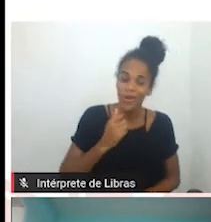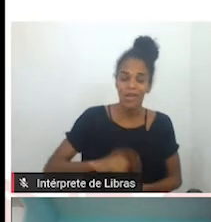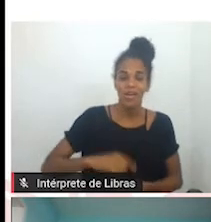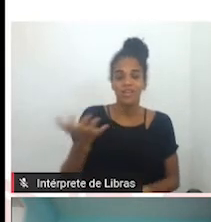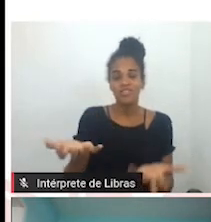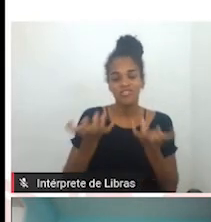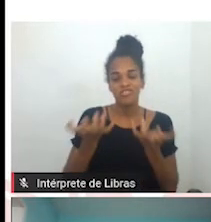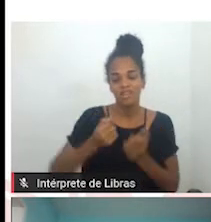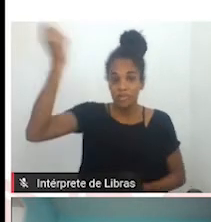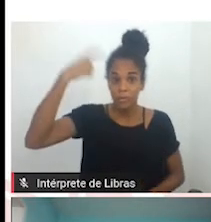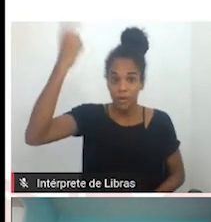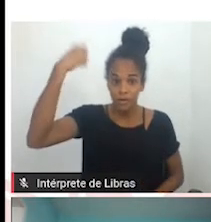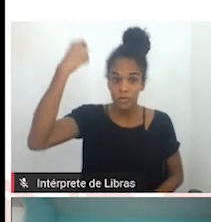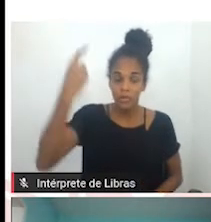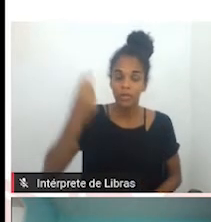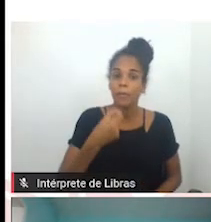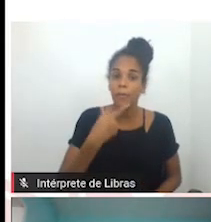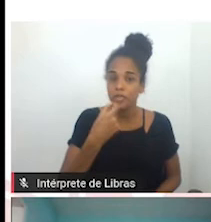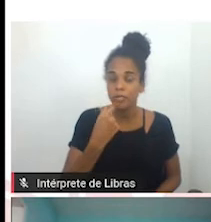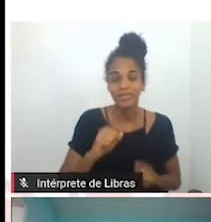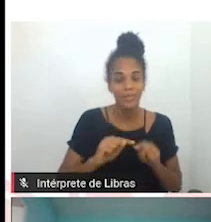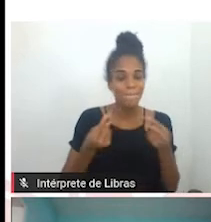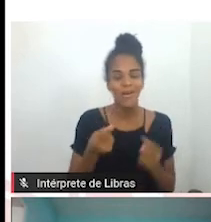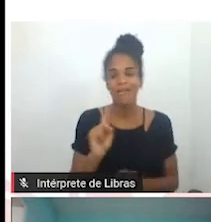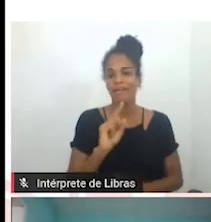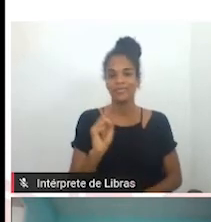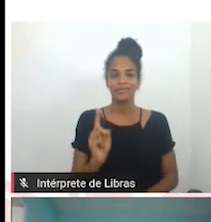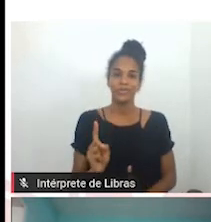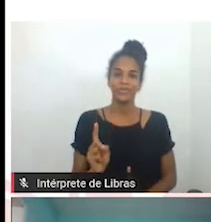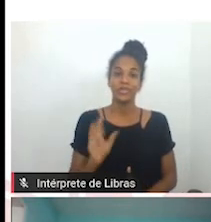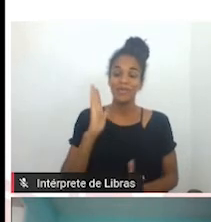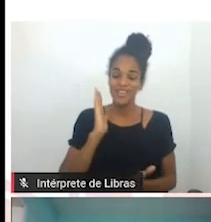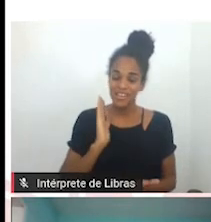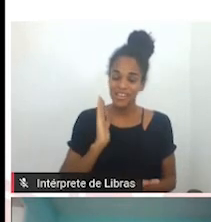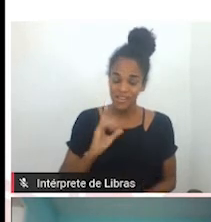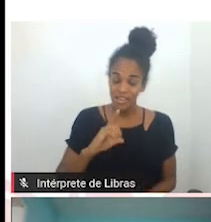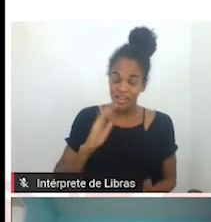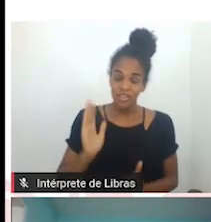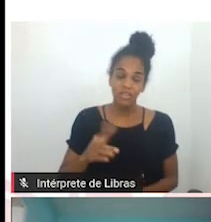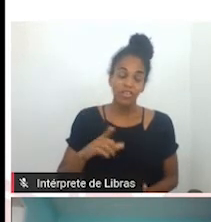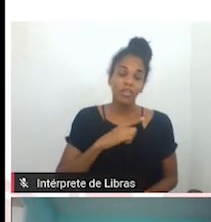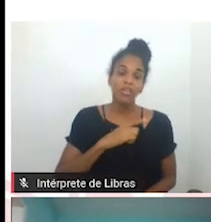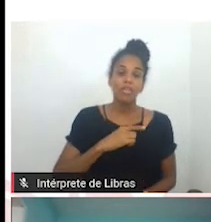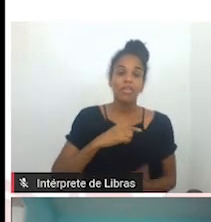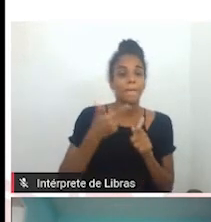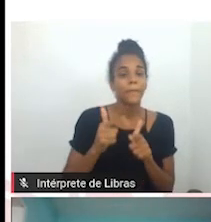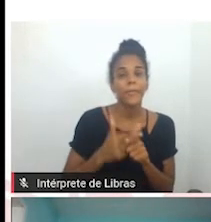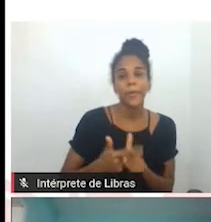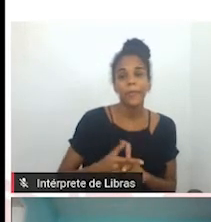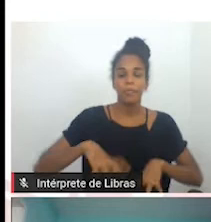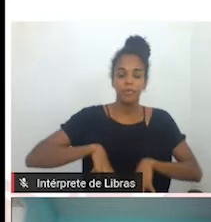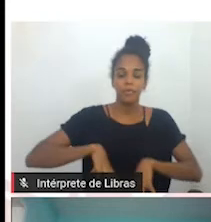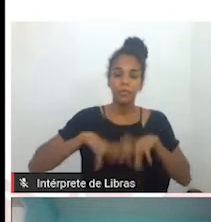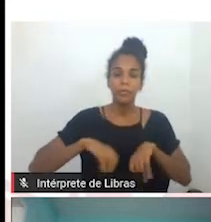Mas nesse paciente, a gente não dá para fazer mais volume, porque ele já tem um pulmão inflamado, com exudado, e que vai ser prejudicial para ele. Então, a